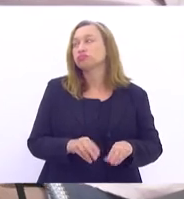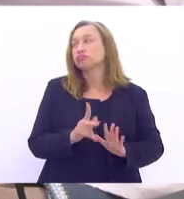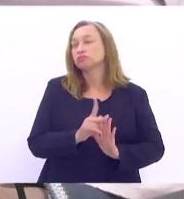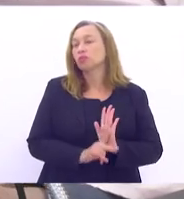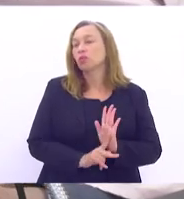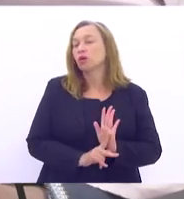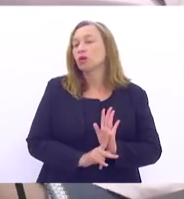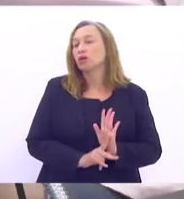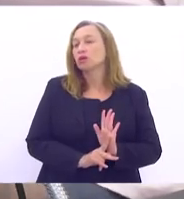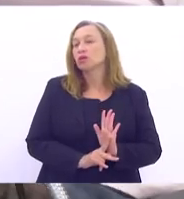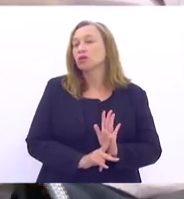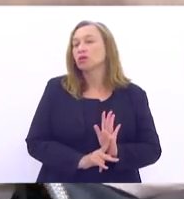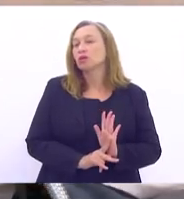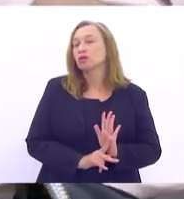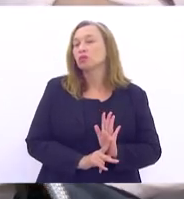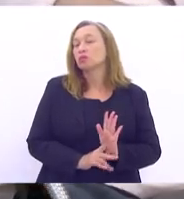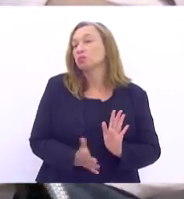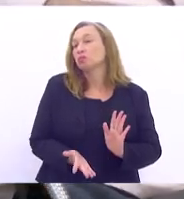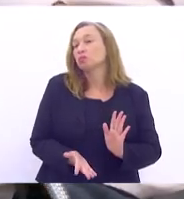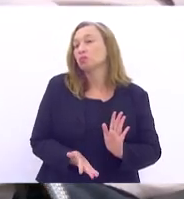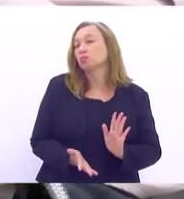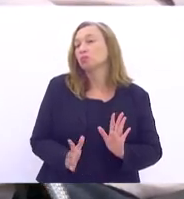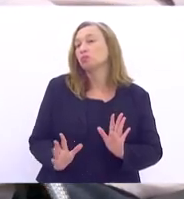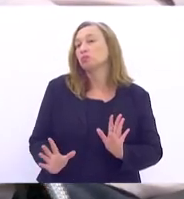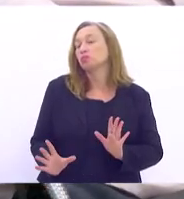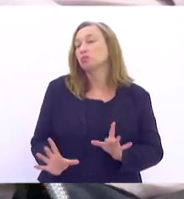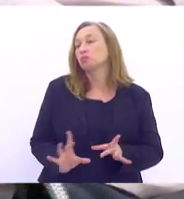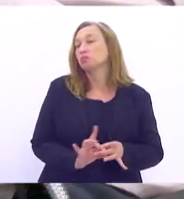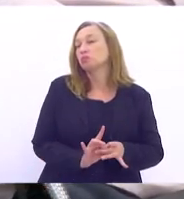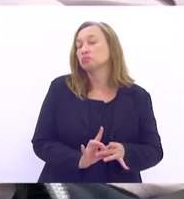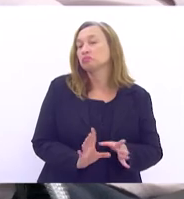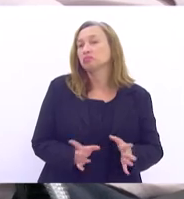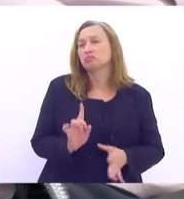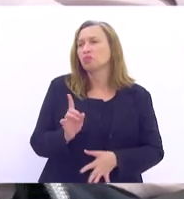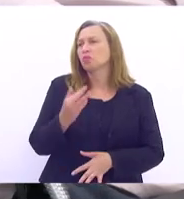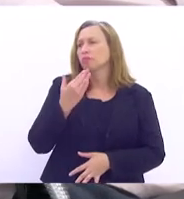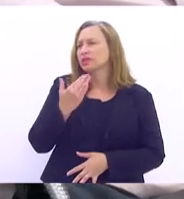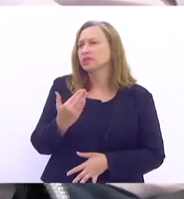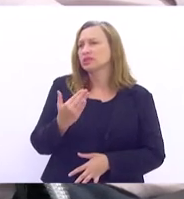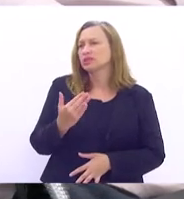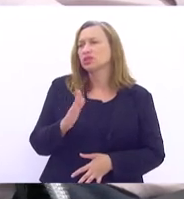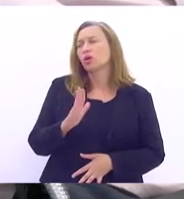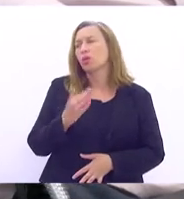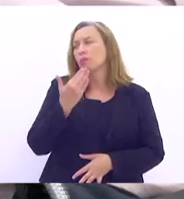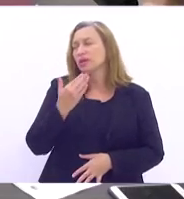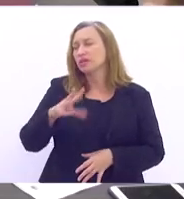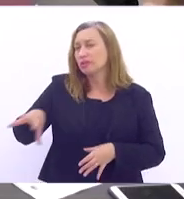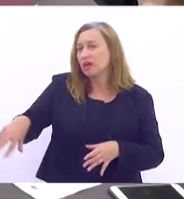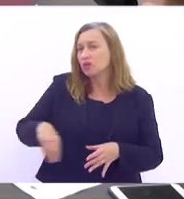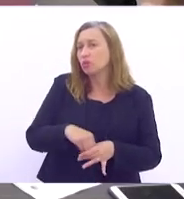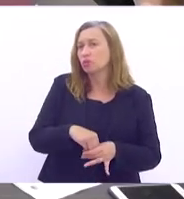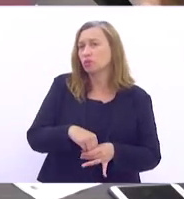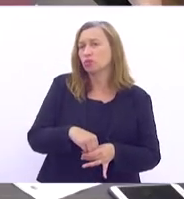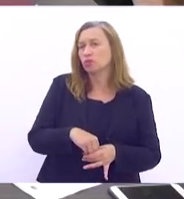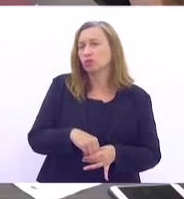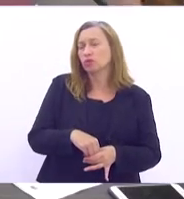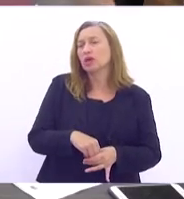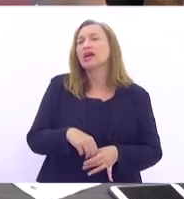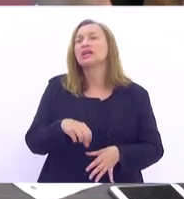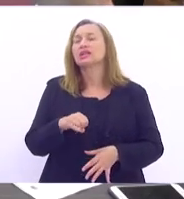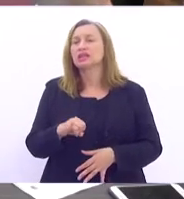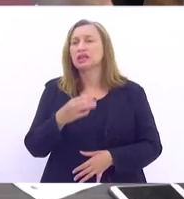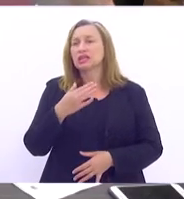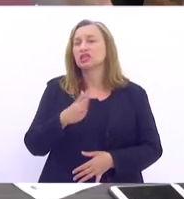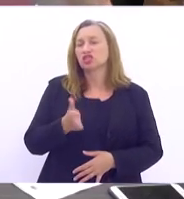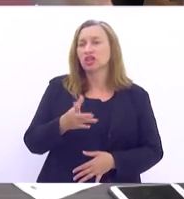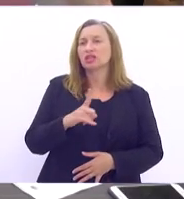projeto, considerando uma eventual anexação... Sim, mas eu não sugeri isso, agregar. Por exemplo, se já